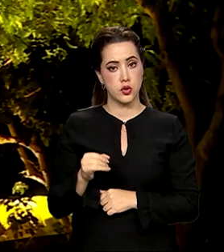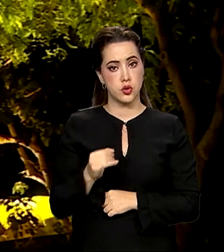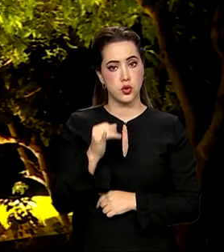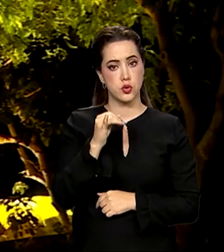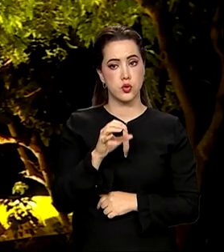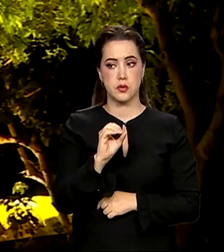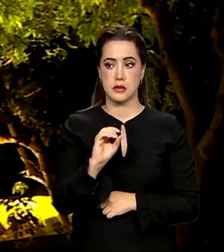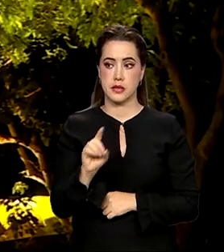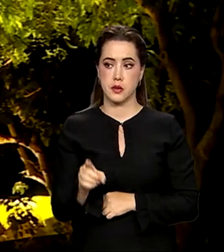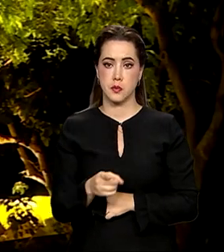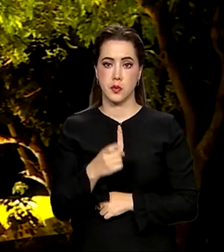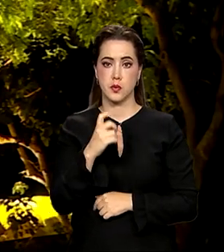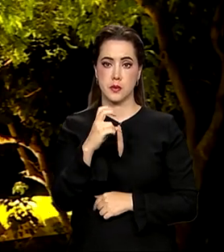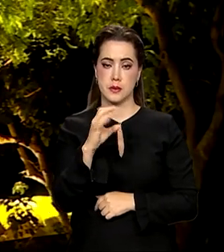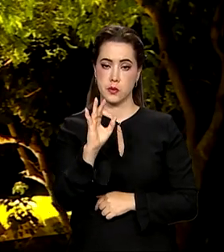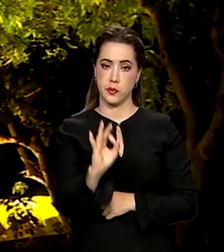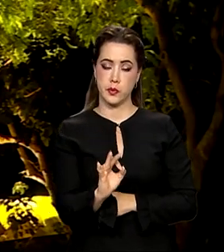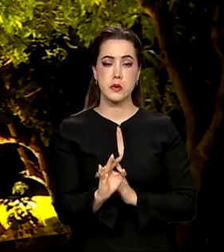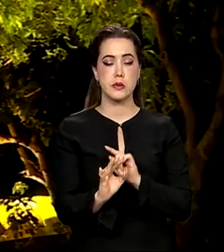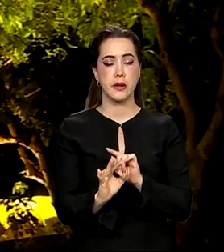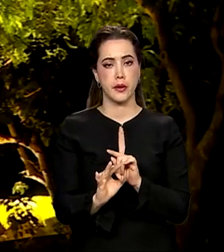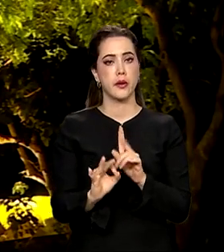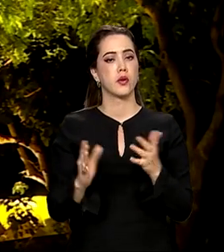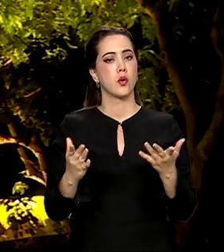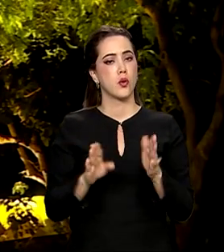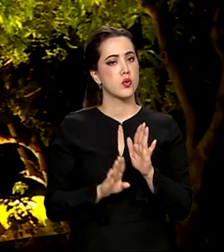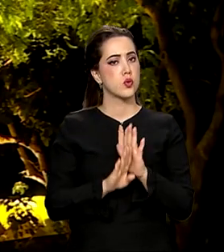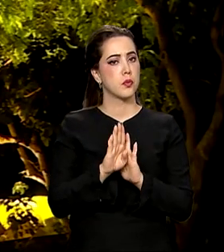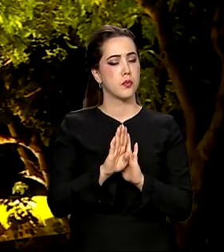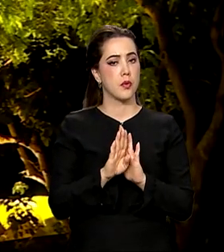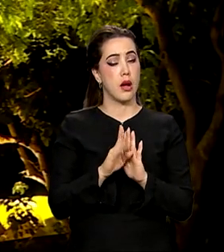em 0,5 ponto percentual, levando a Selic de